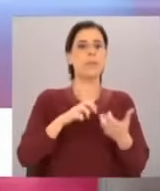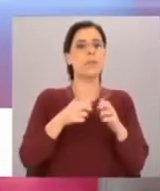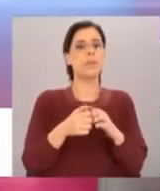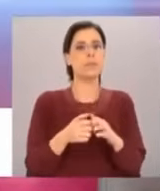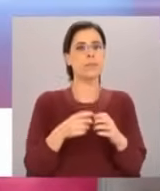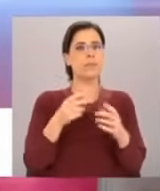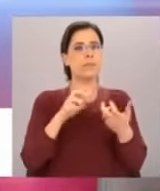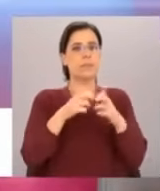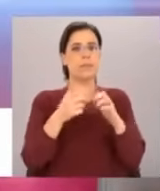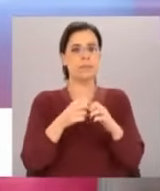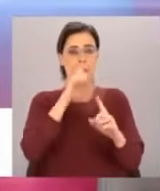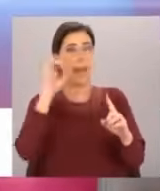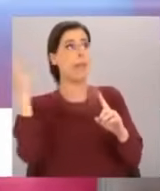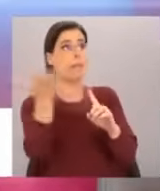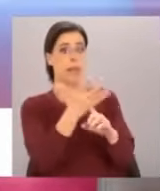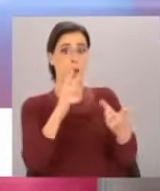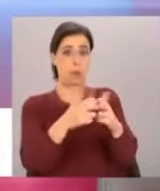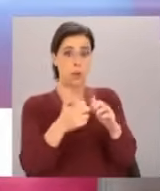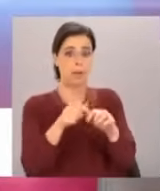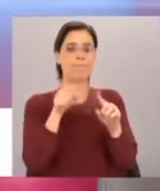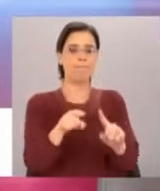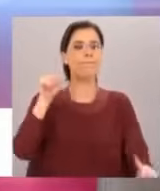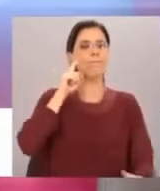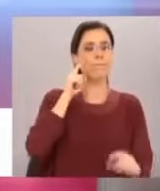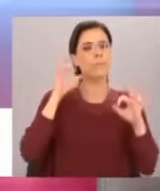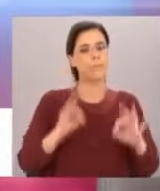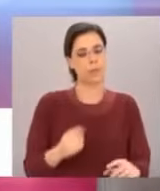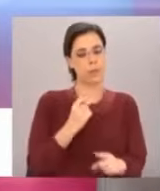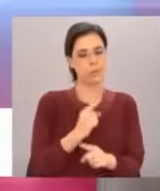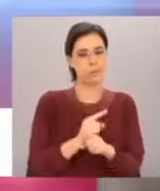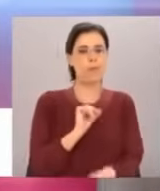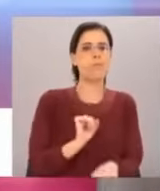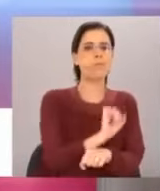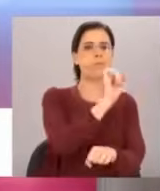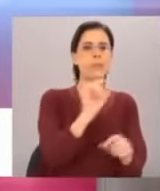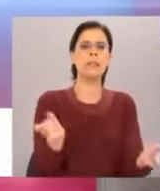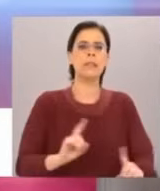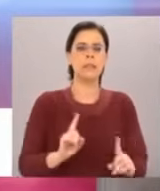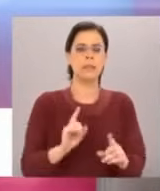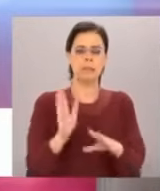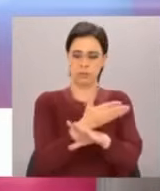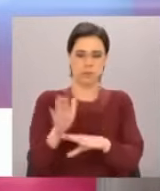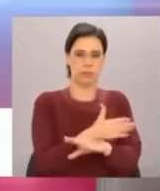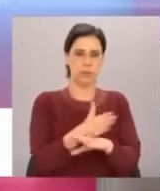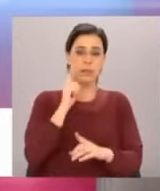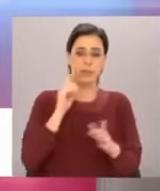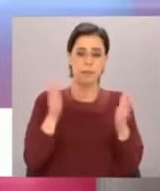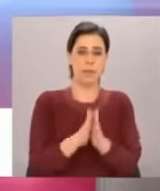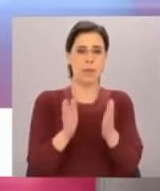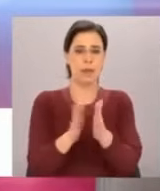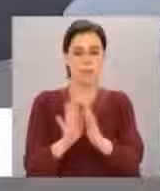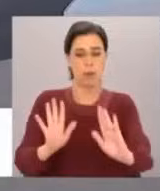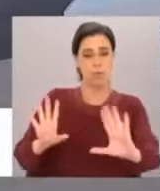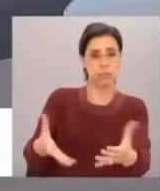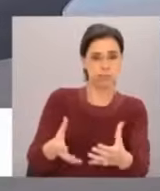crise energética a crise ambiental queremos garantir que o país também não fica refém desta despartidarização a que temos assistido do